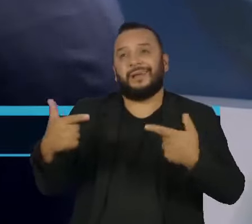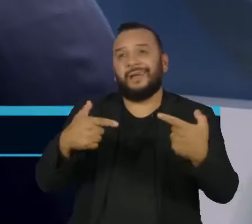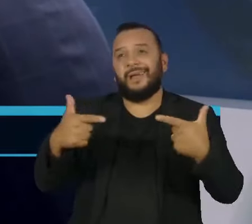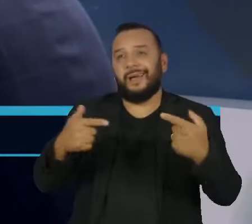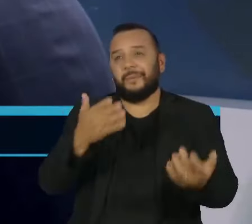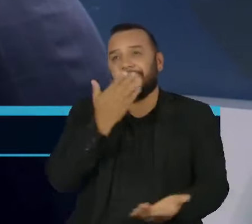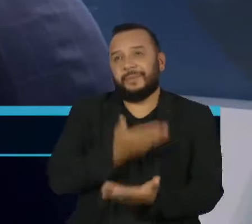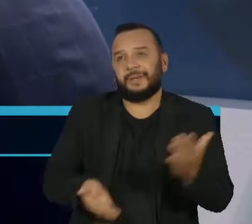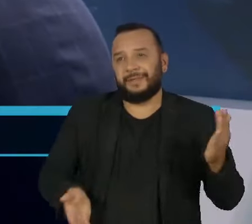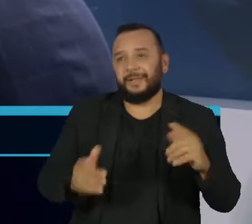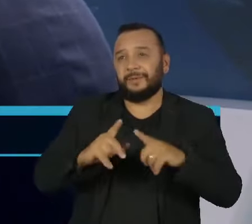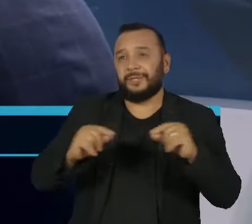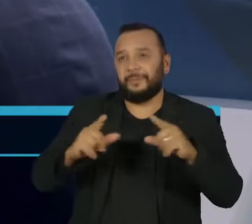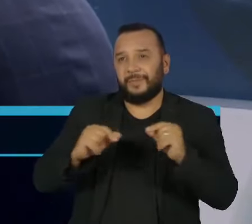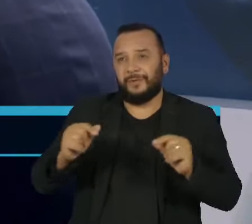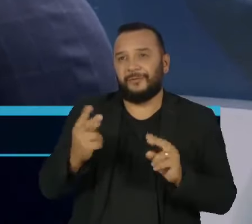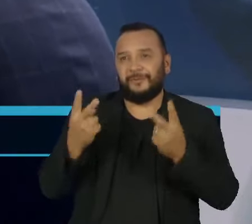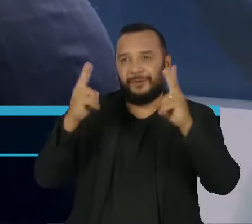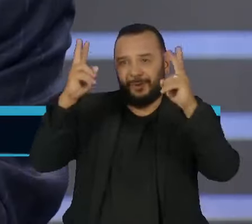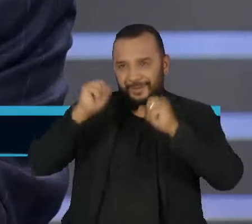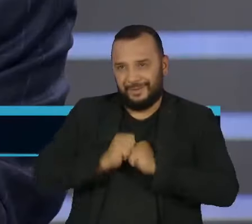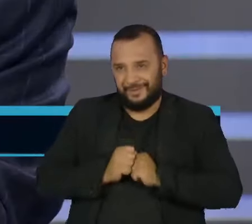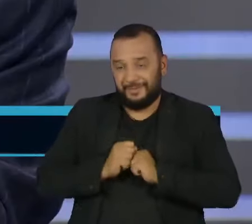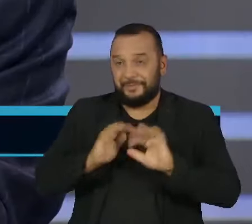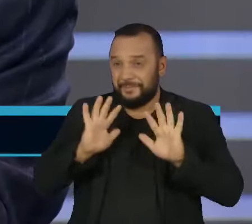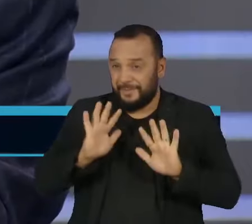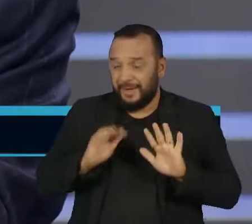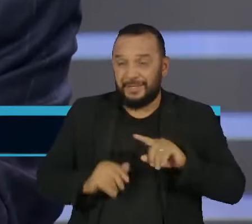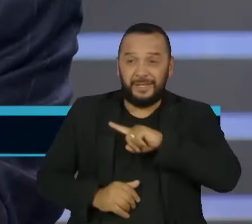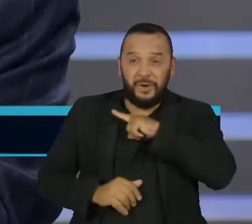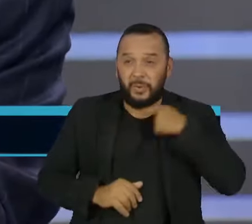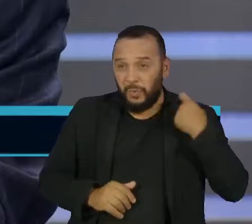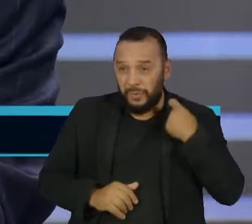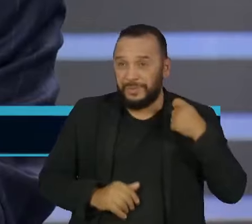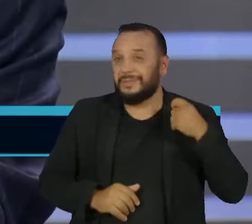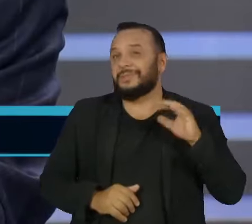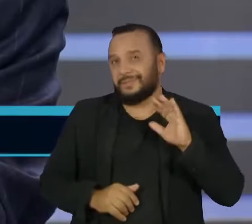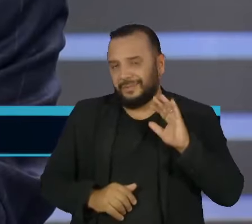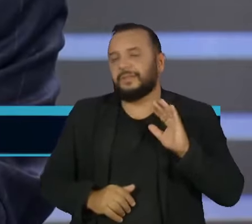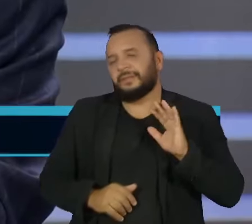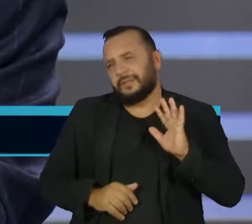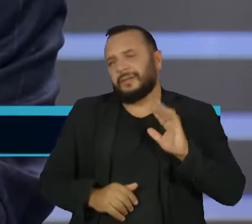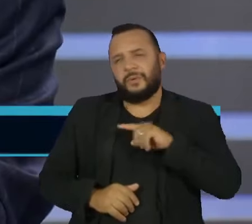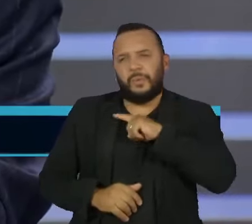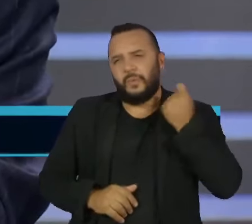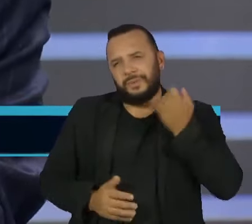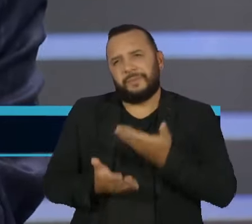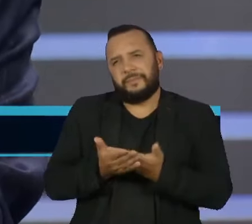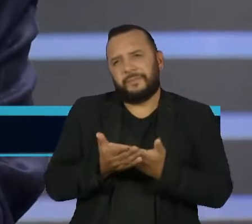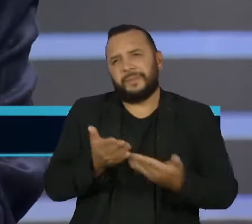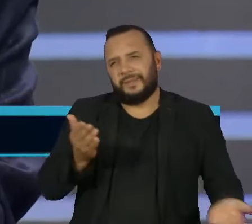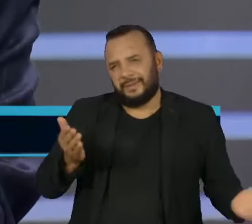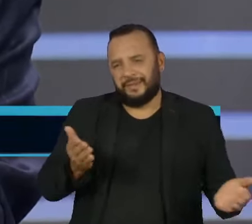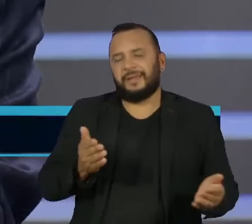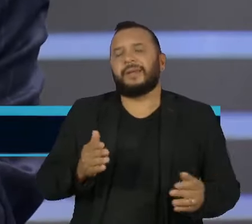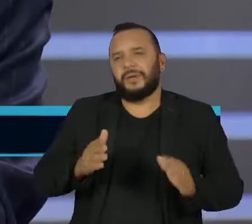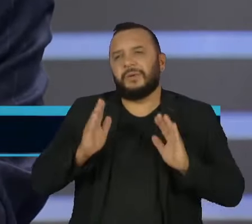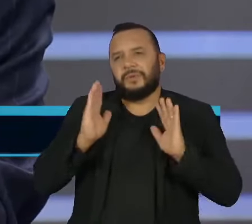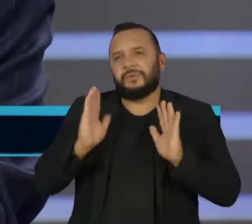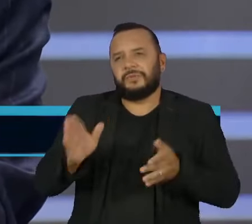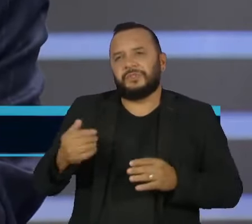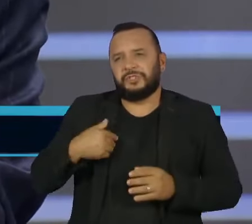né? Mas, normalmente, do lado de cá, a Rússia é o inimigo. Ela perdeu uma guerra na Crimeia para a